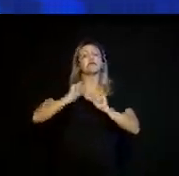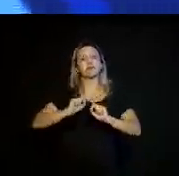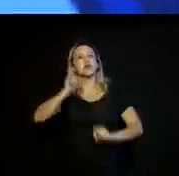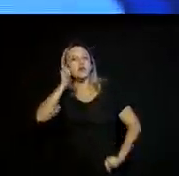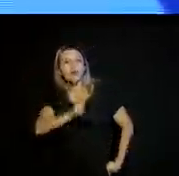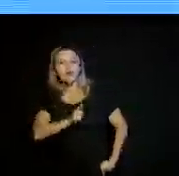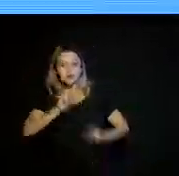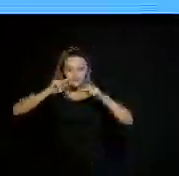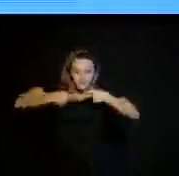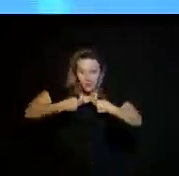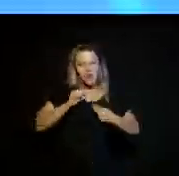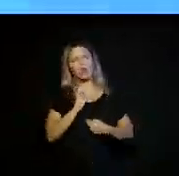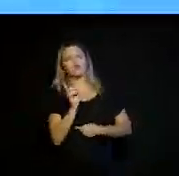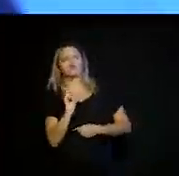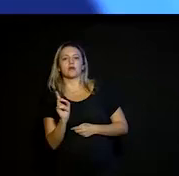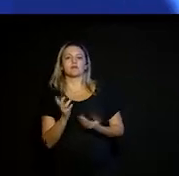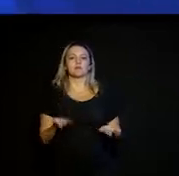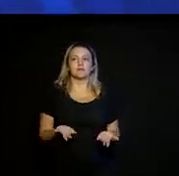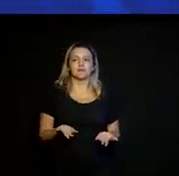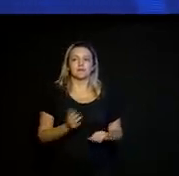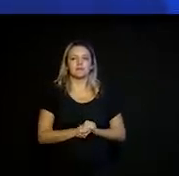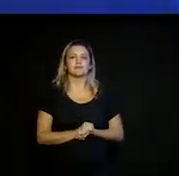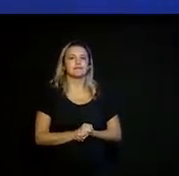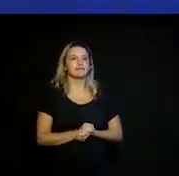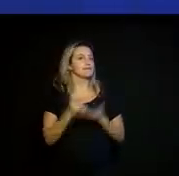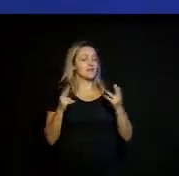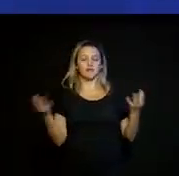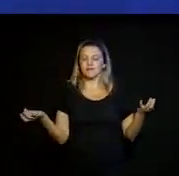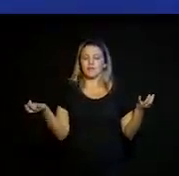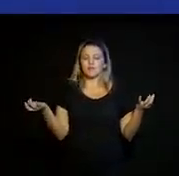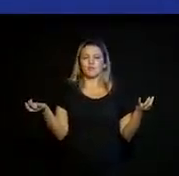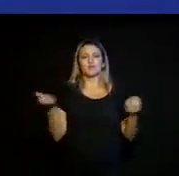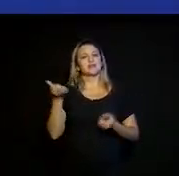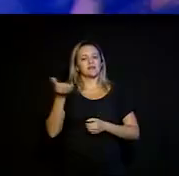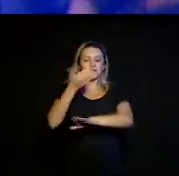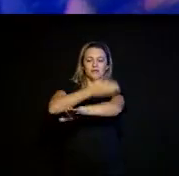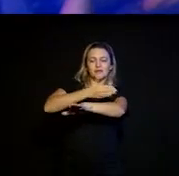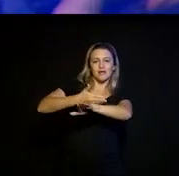Isso é uma excelente pergunta, gente. Não é só o budismo no 6º século antes de Cristo